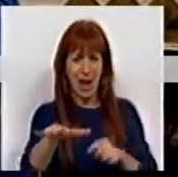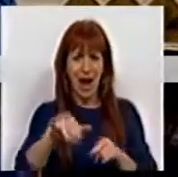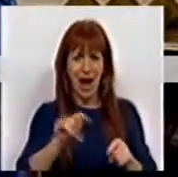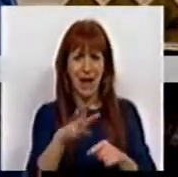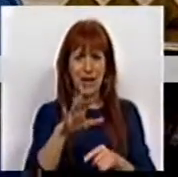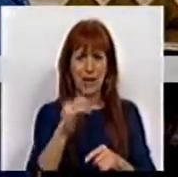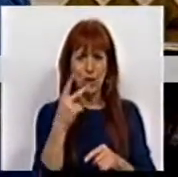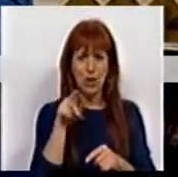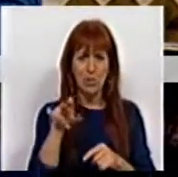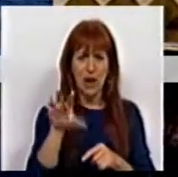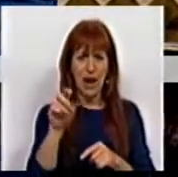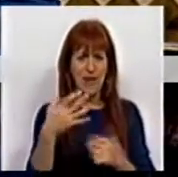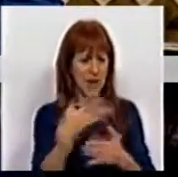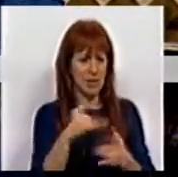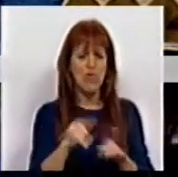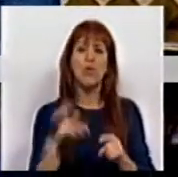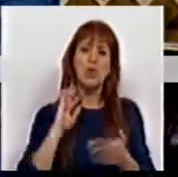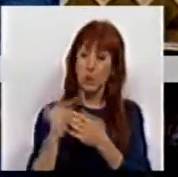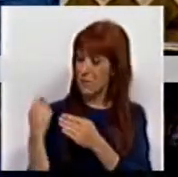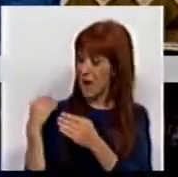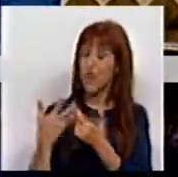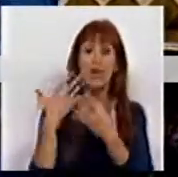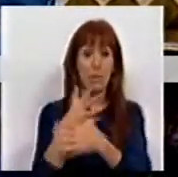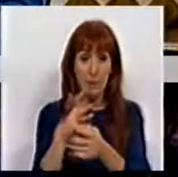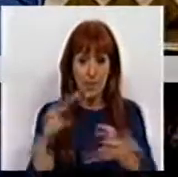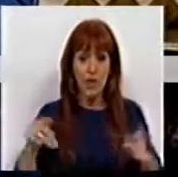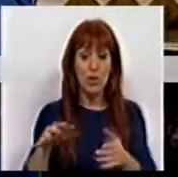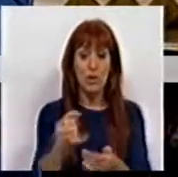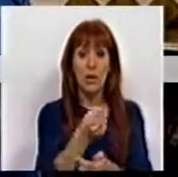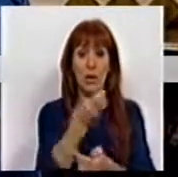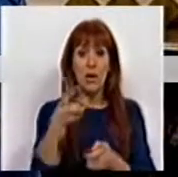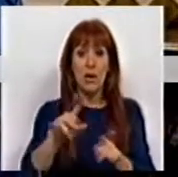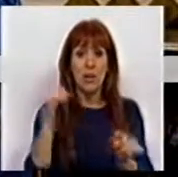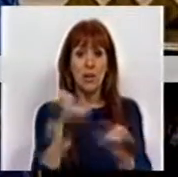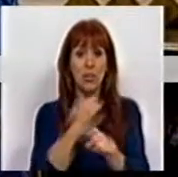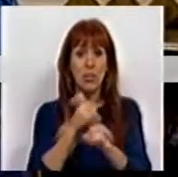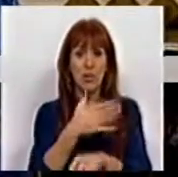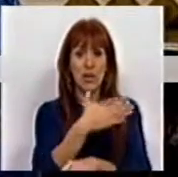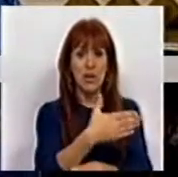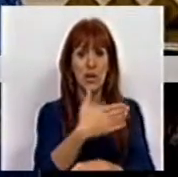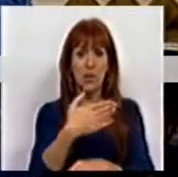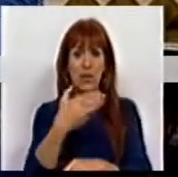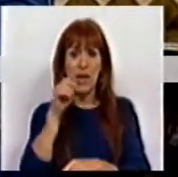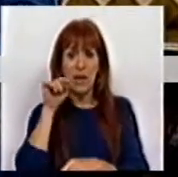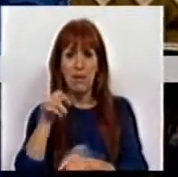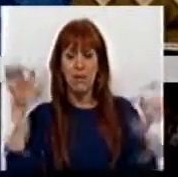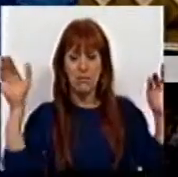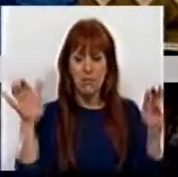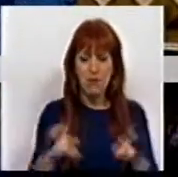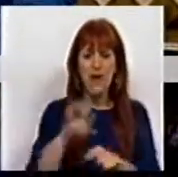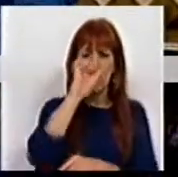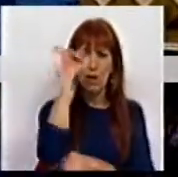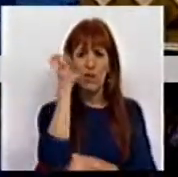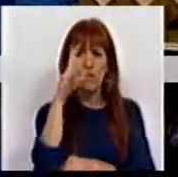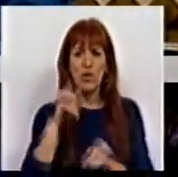ardida de 2 mil hectares. Nos últimos anos é que eles acontecem. Em números de postos de trabalho, serão à volta de menos 160 mil postos de trabalho